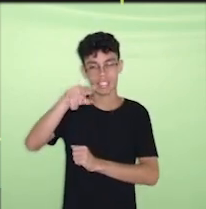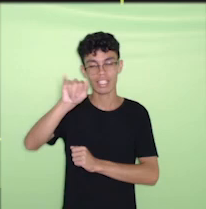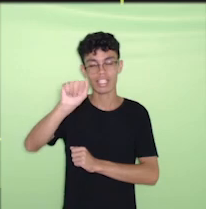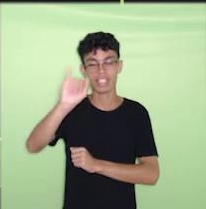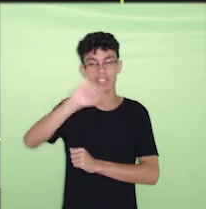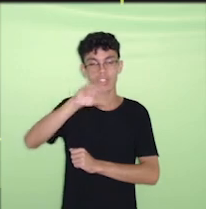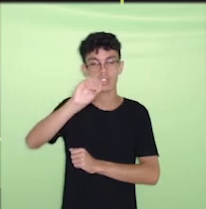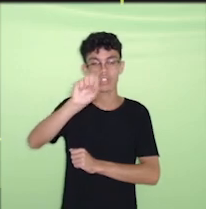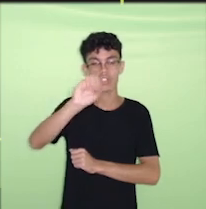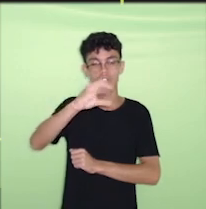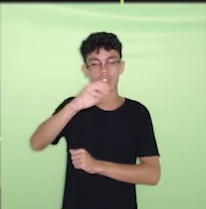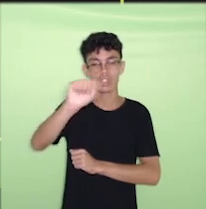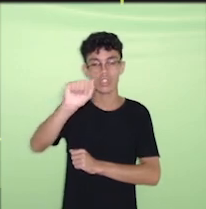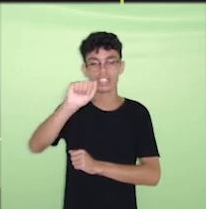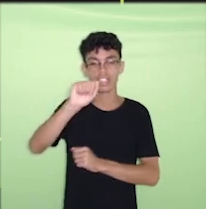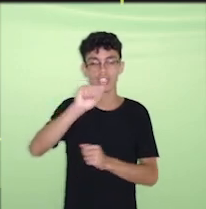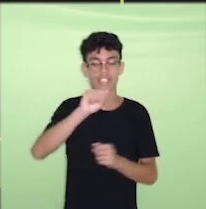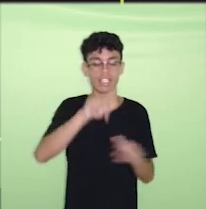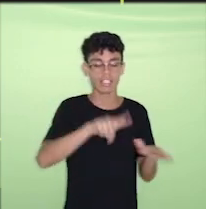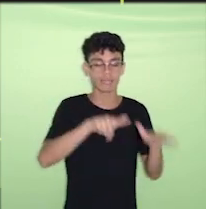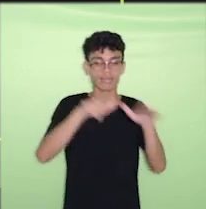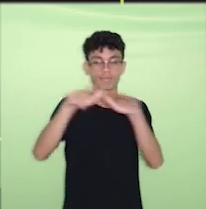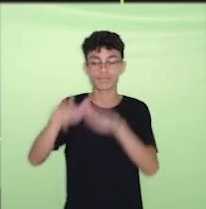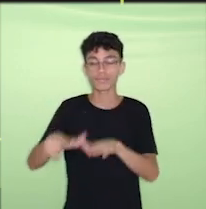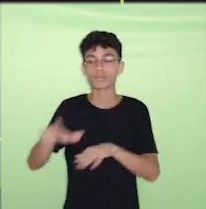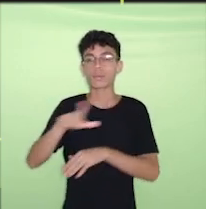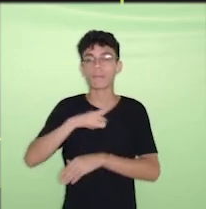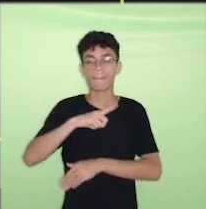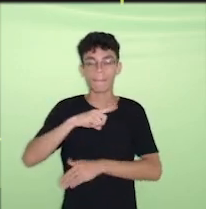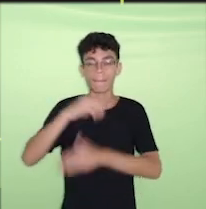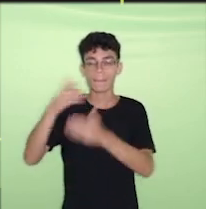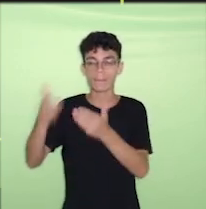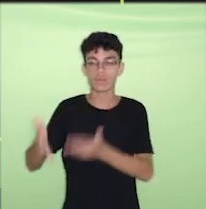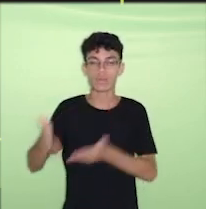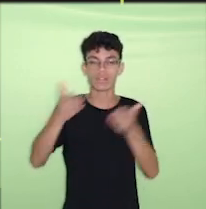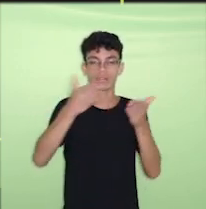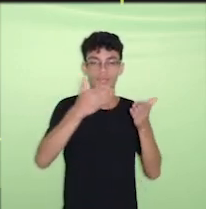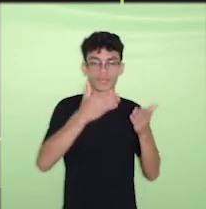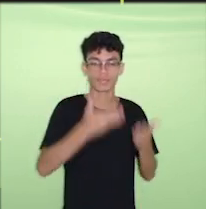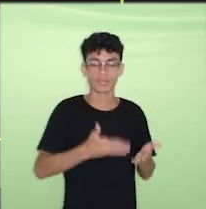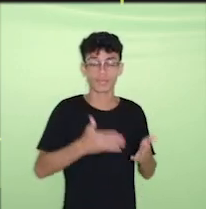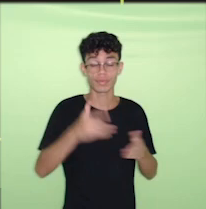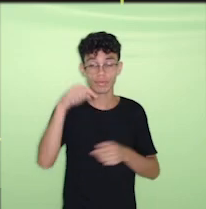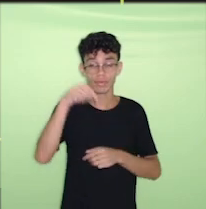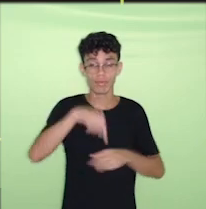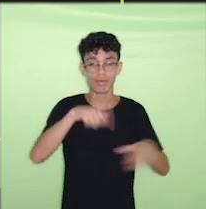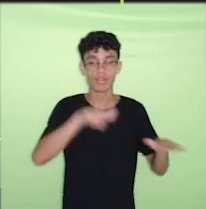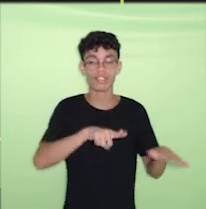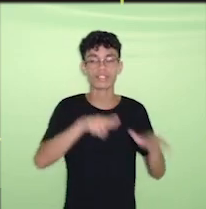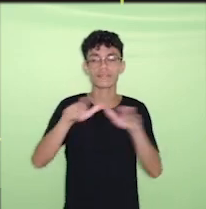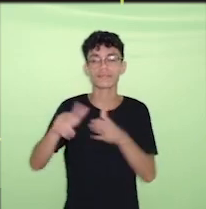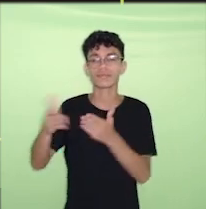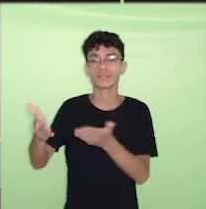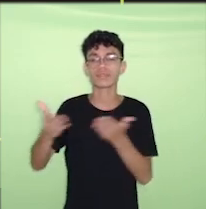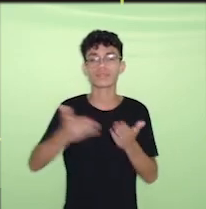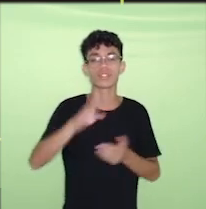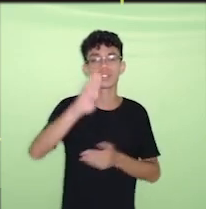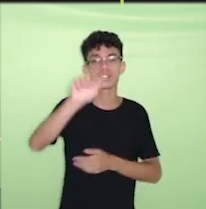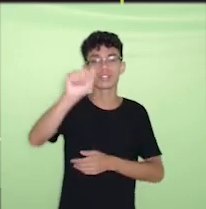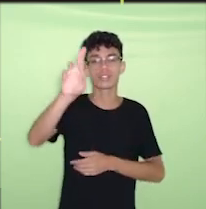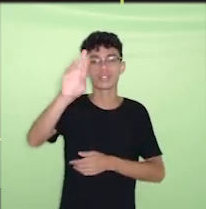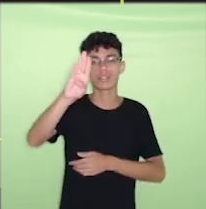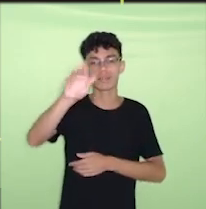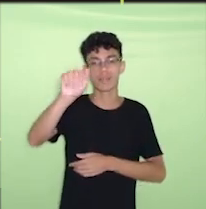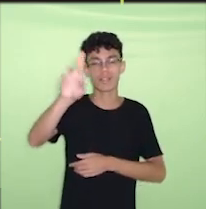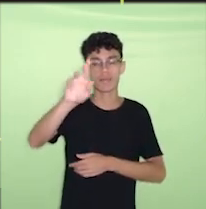Kiko Riser, e a cada semana a gente tem convidados. Essa semana eu convidei a Bárbara